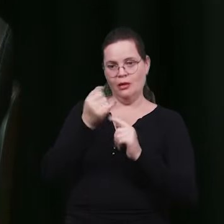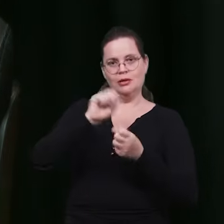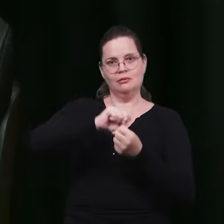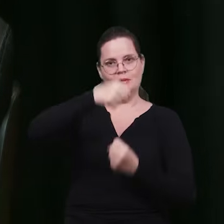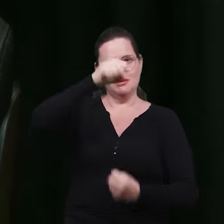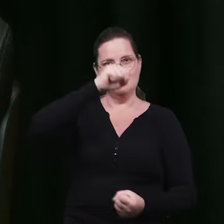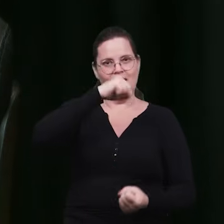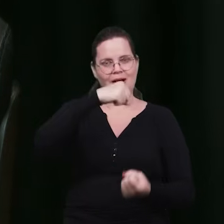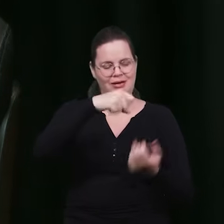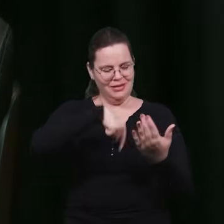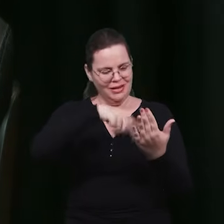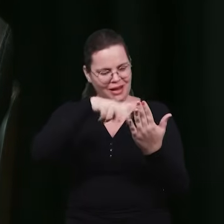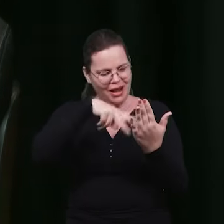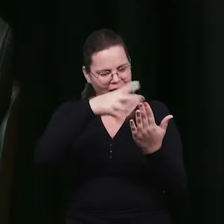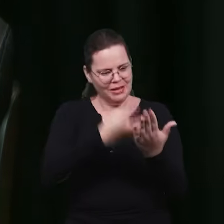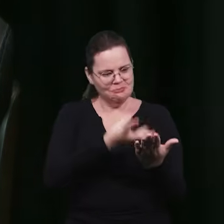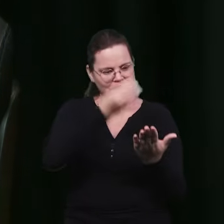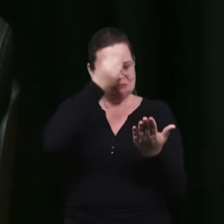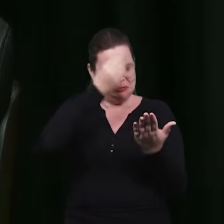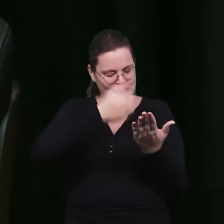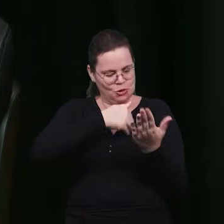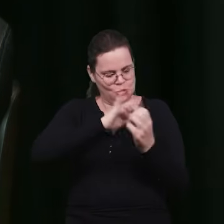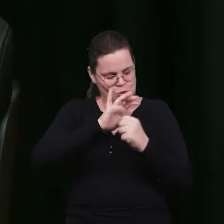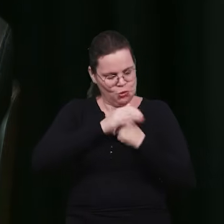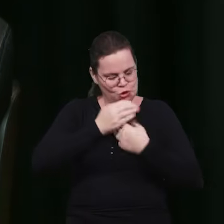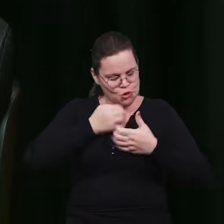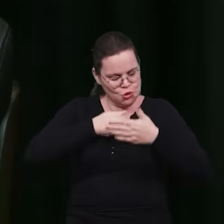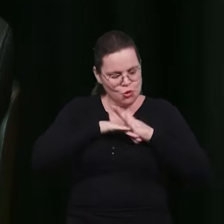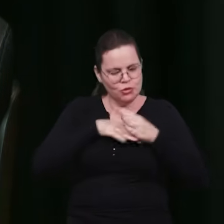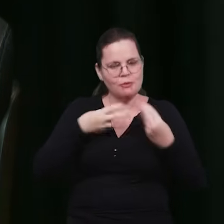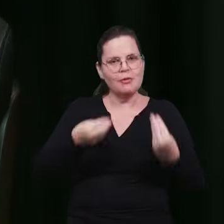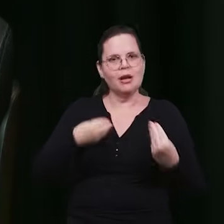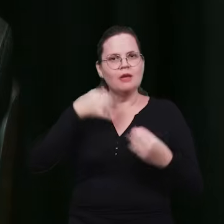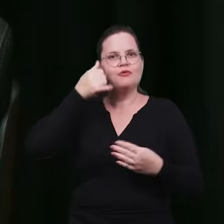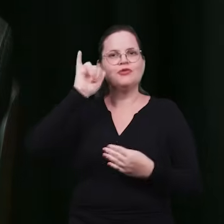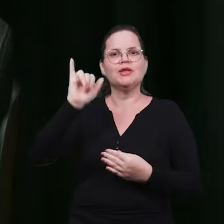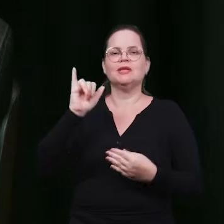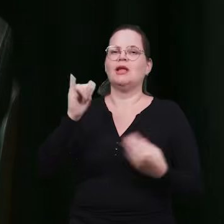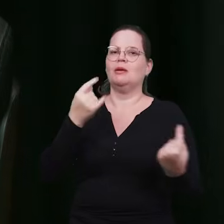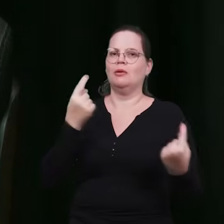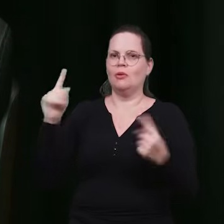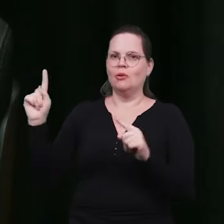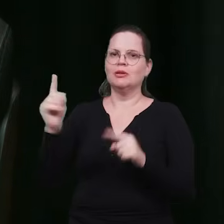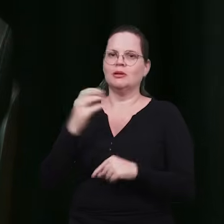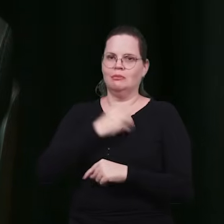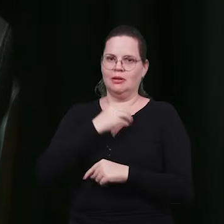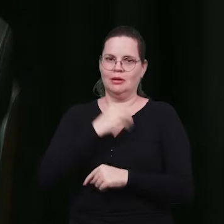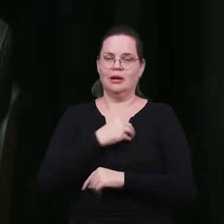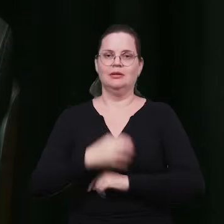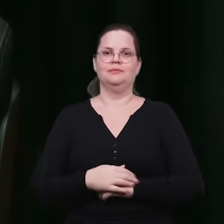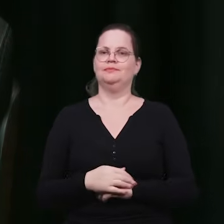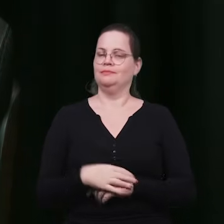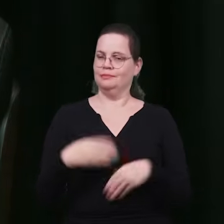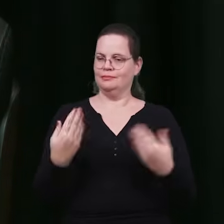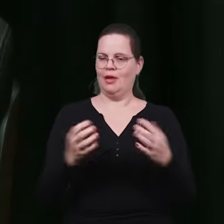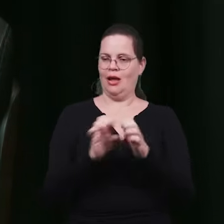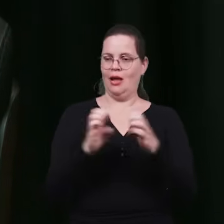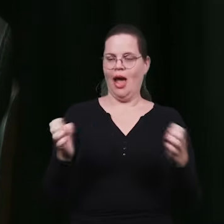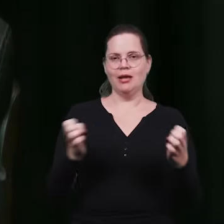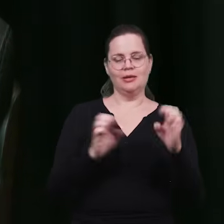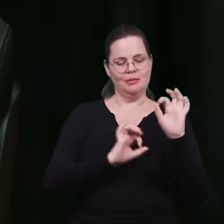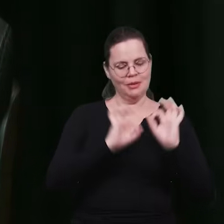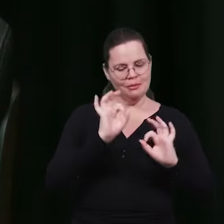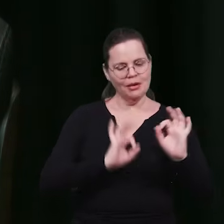Para não pecar. para não pecar". Amém. E ele Isso se mesmo. preparou, buscou para depois transmitir a herança. Porque, Isso.